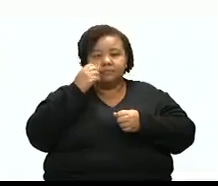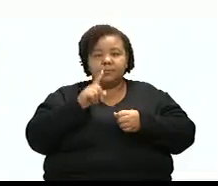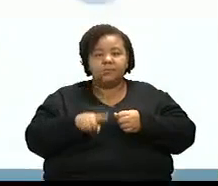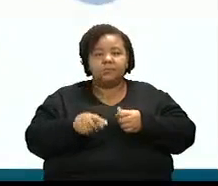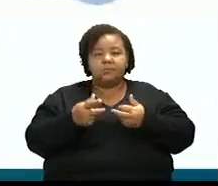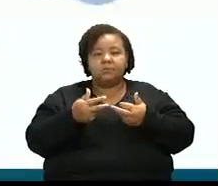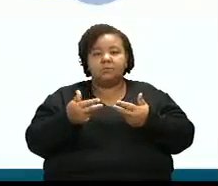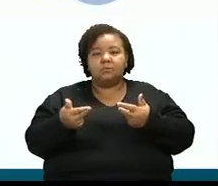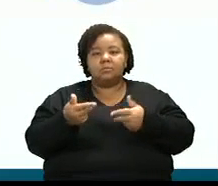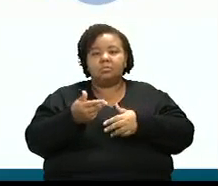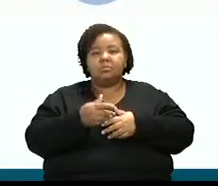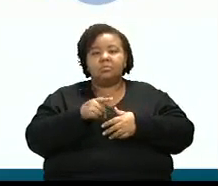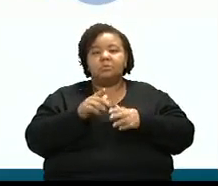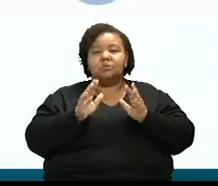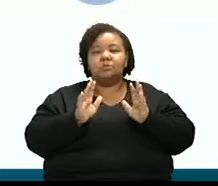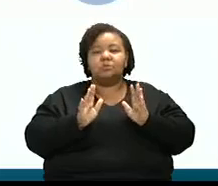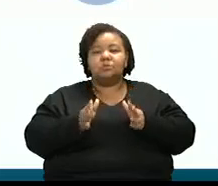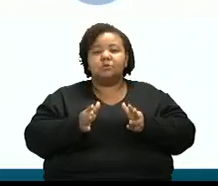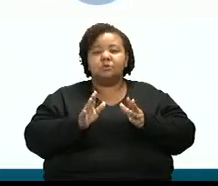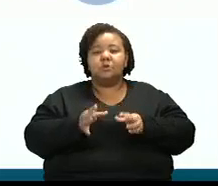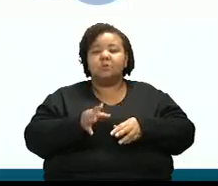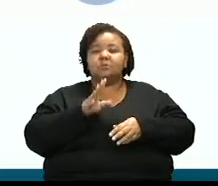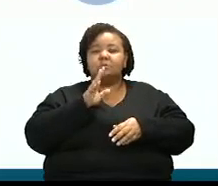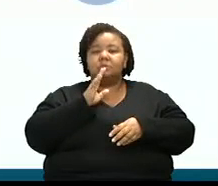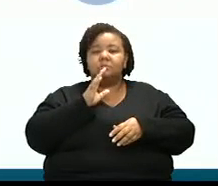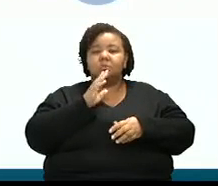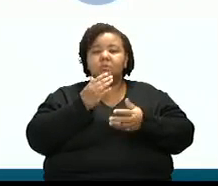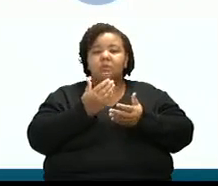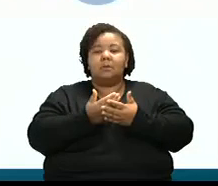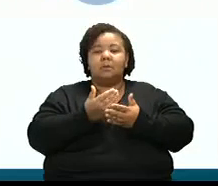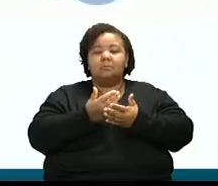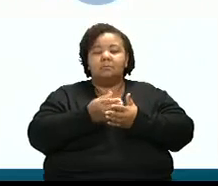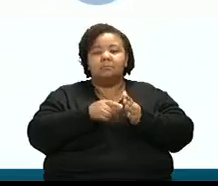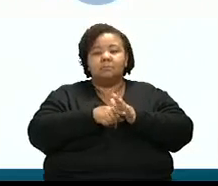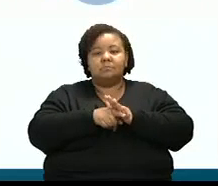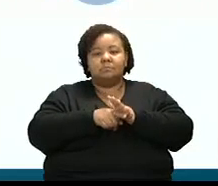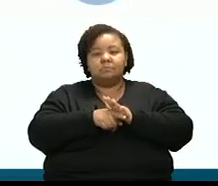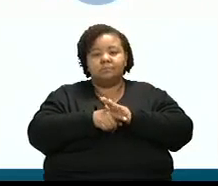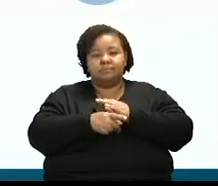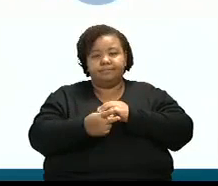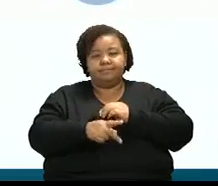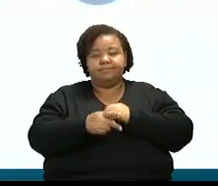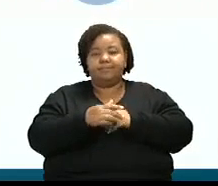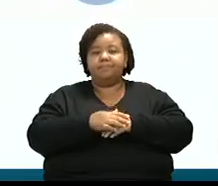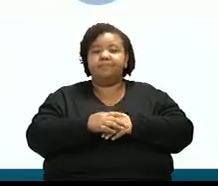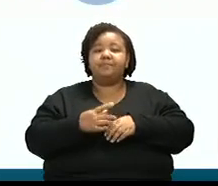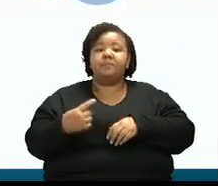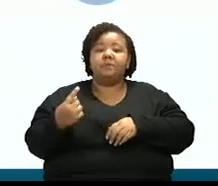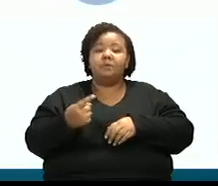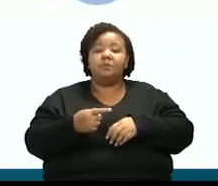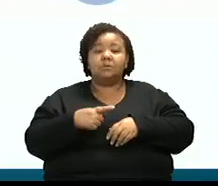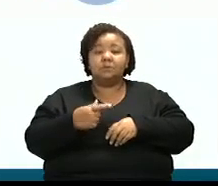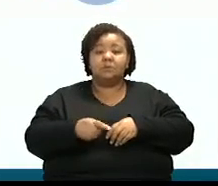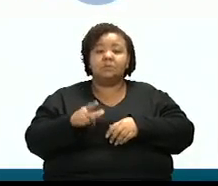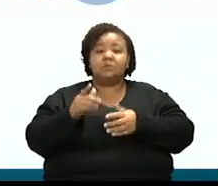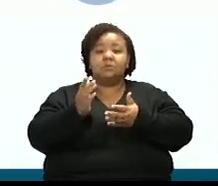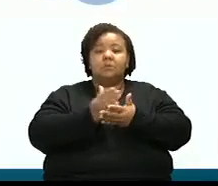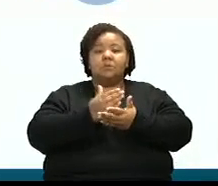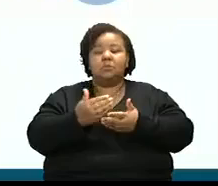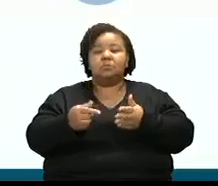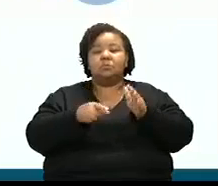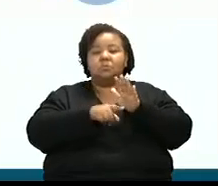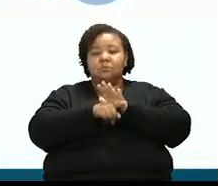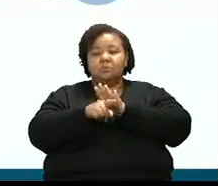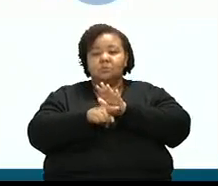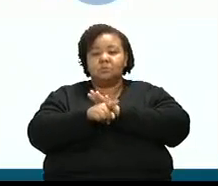artifícios já conhecidos para investigar esses tipos de integrais. Então, nós temos aqui alguns